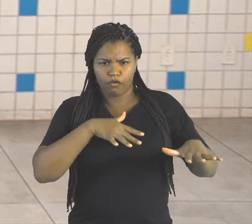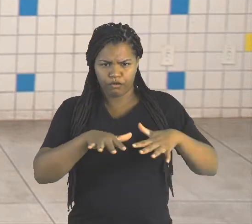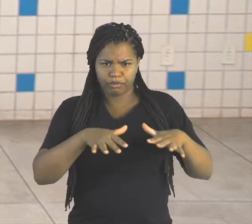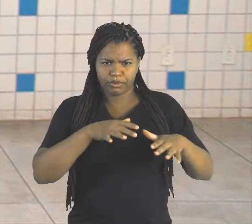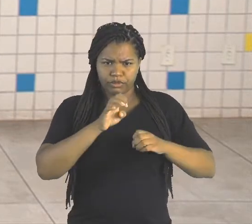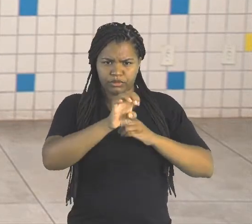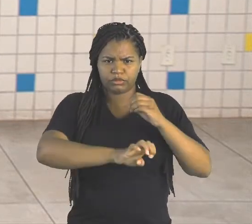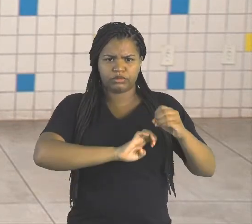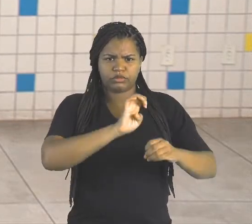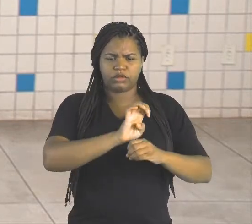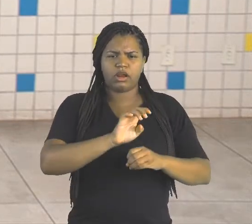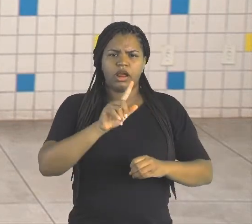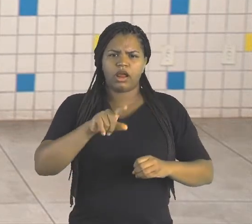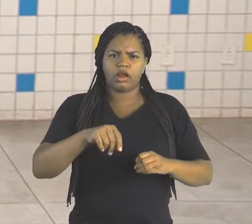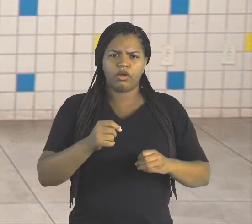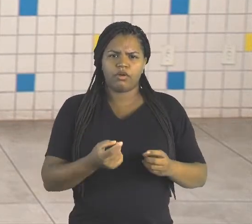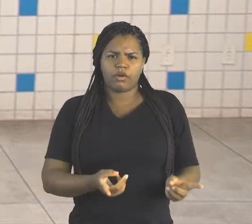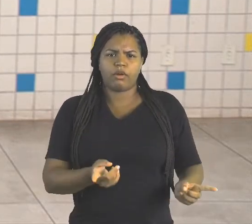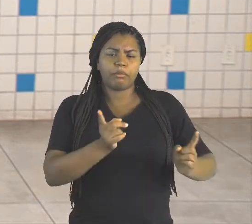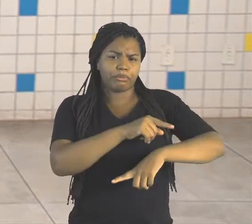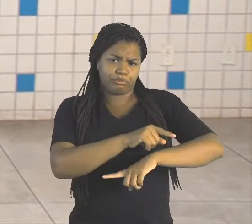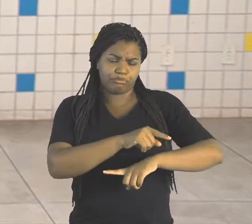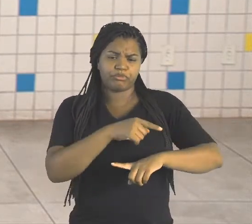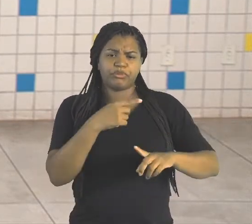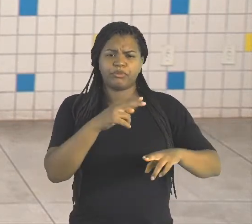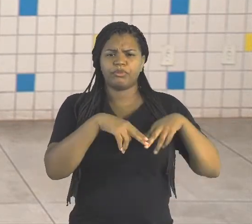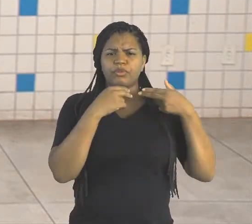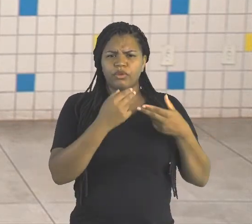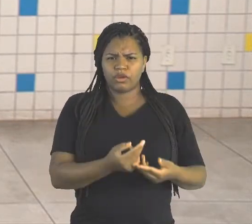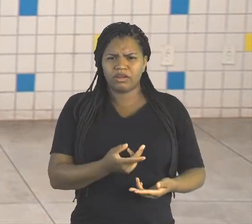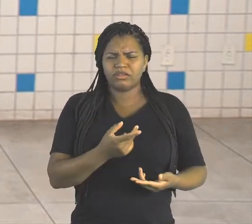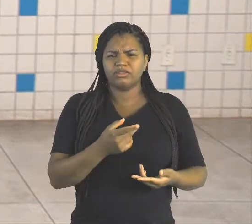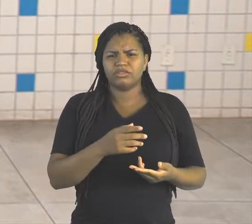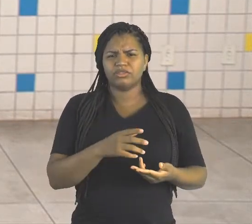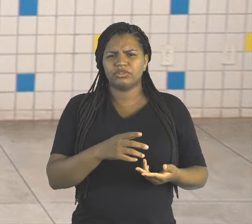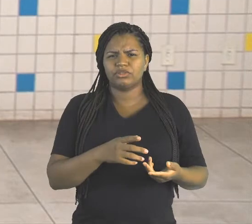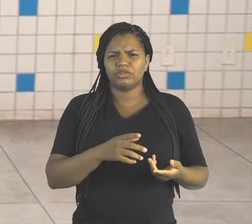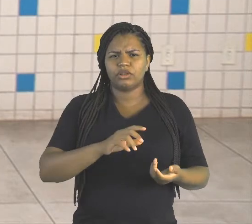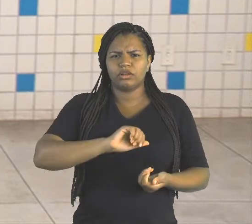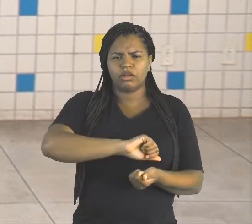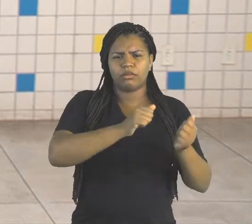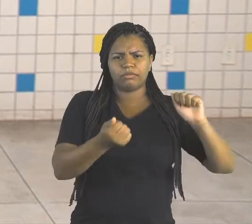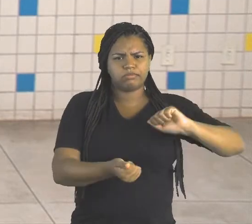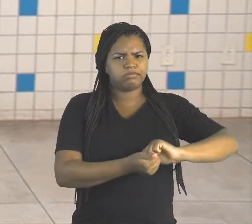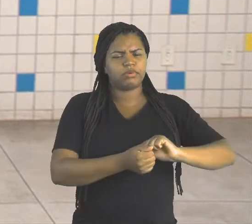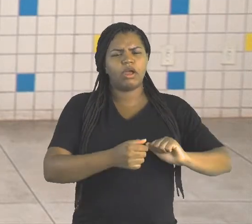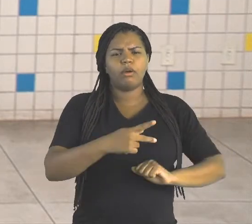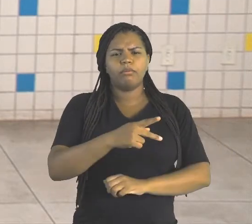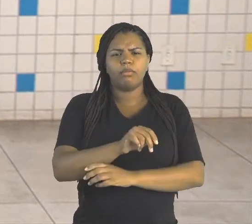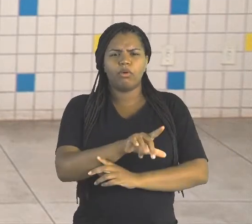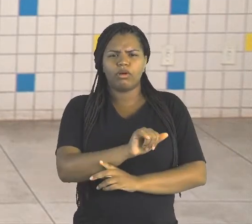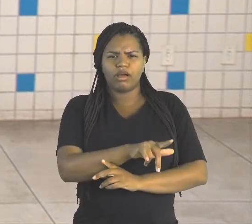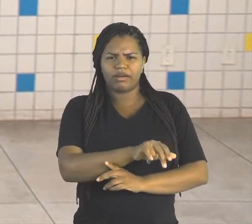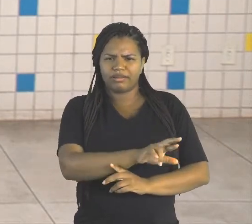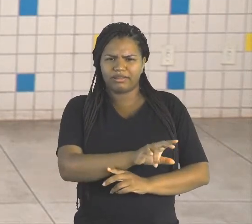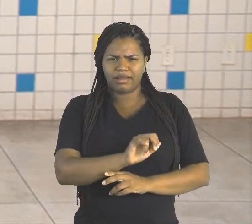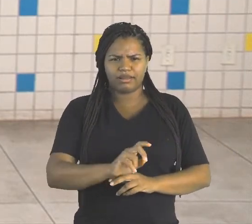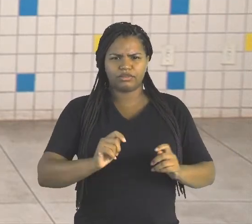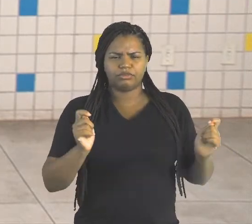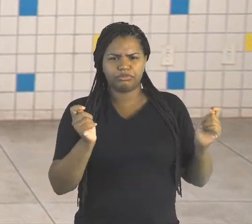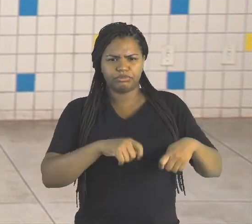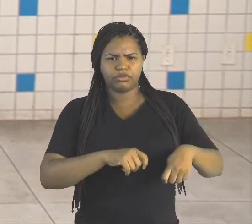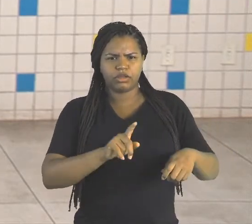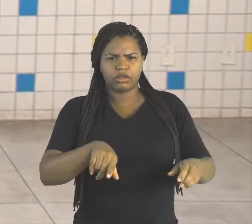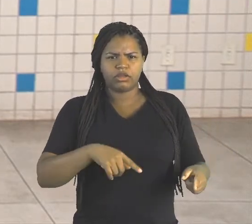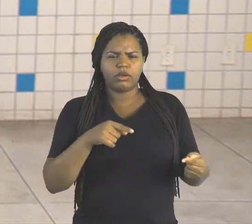é periodicamente invertido devido a uma inversão na polaridade do potencial que é aplicado ao